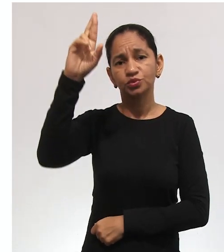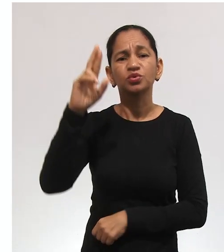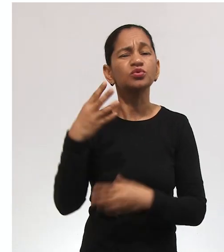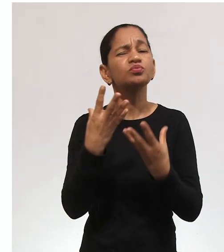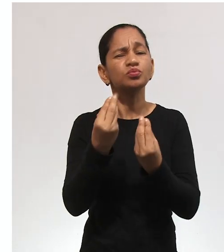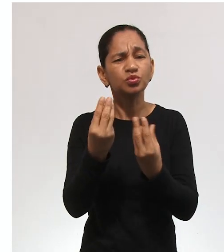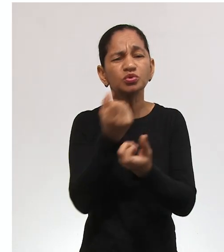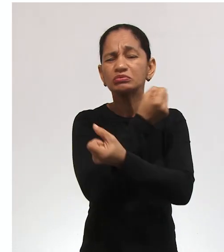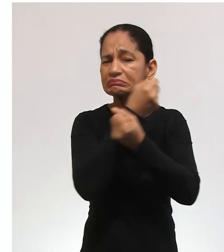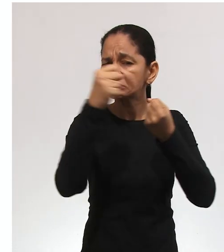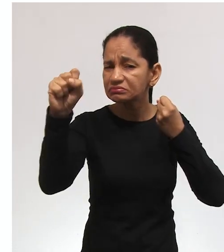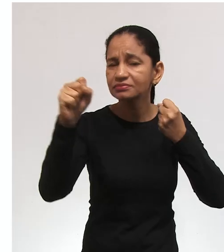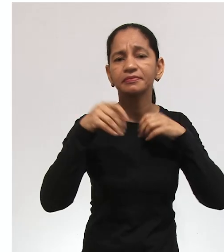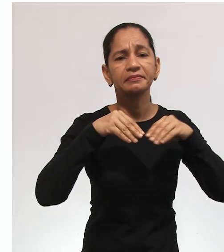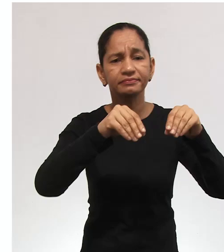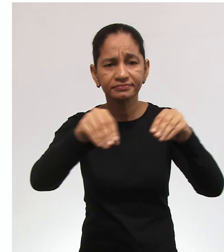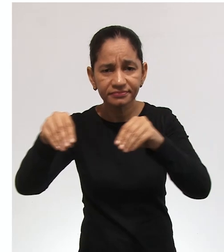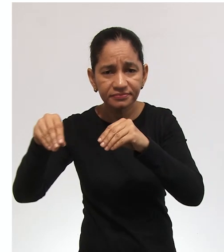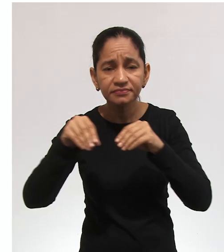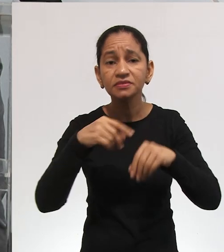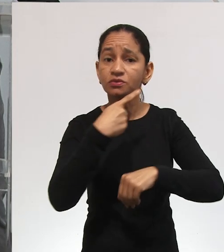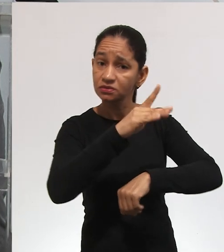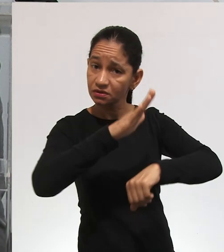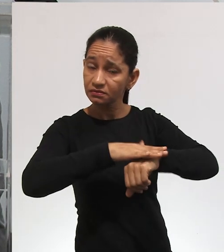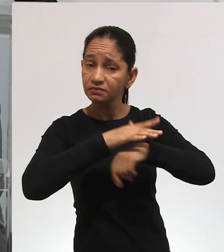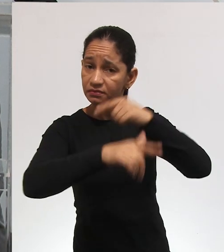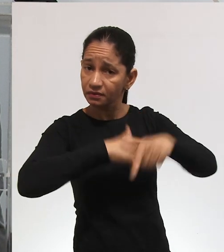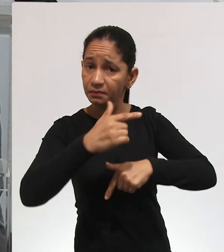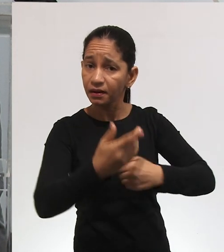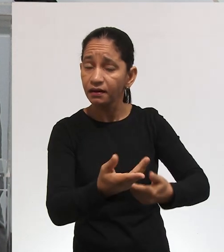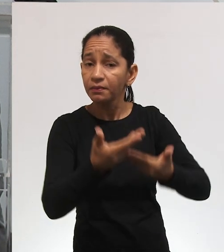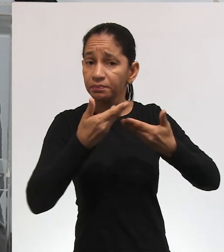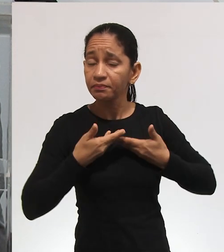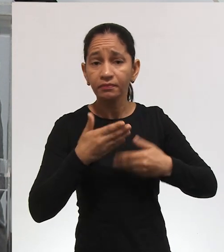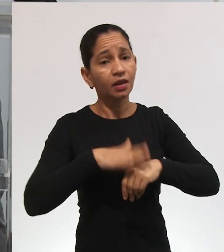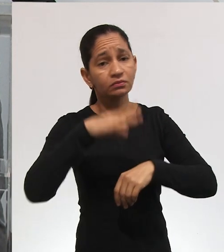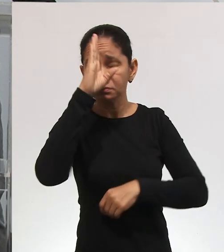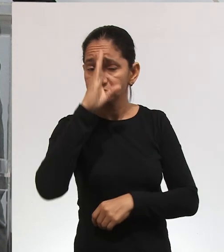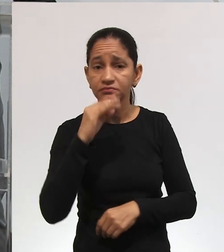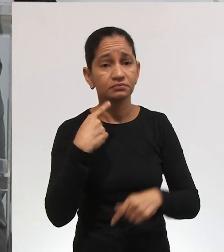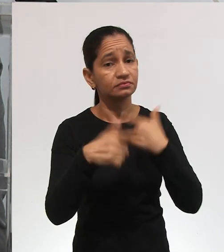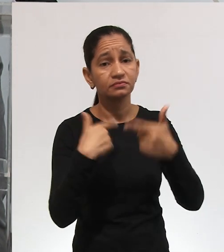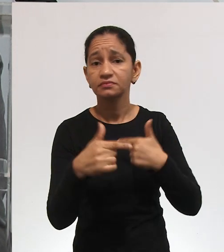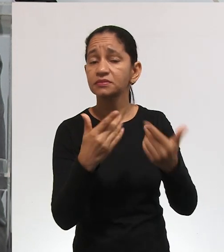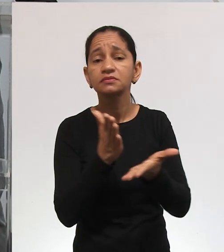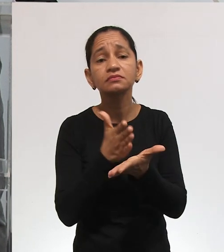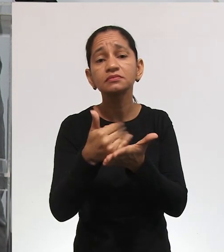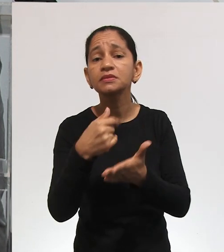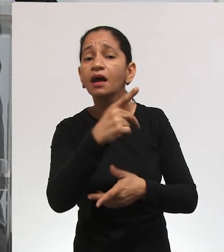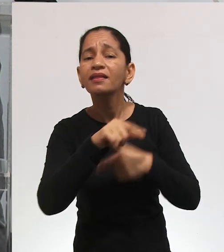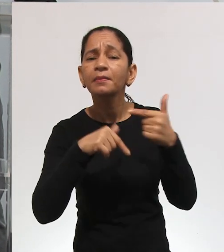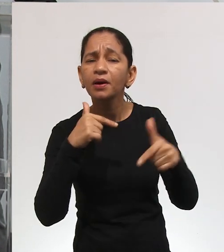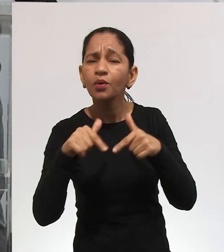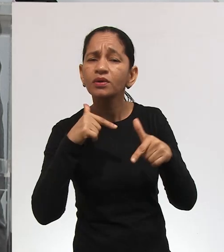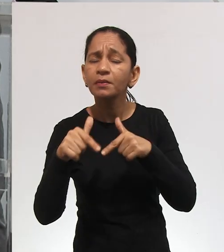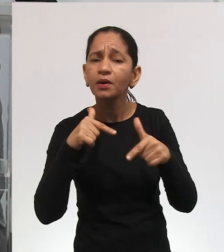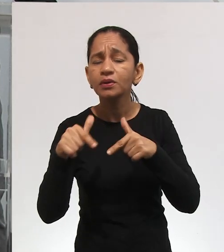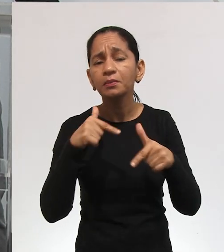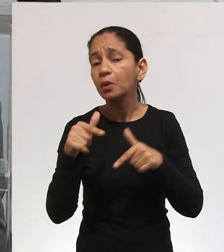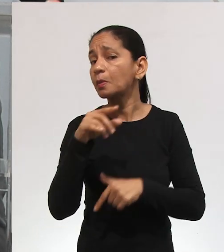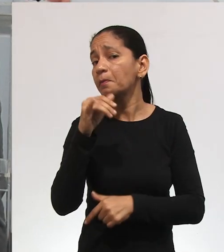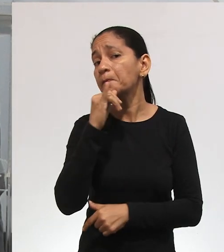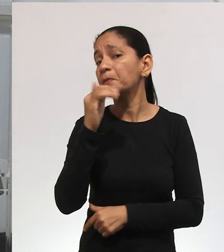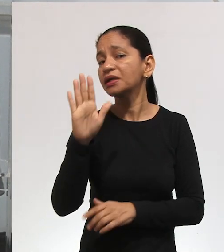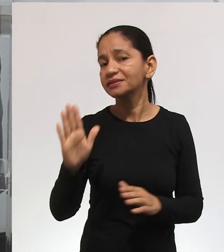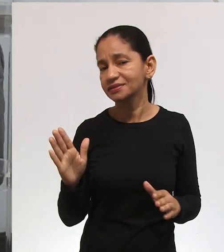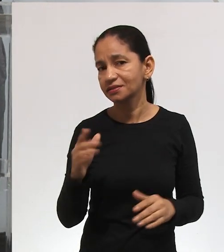uma grande fazenda e o seu dever era me devolver uma produção, uma parte da sua produção.